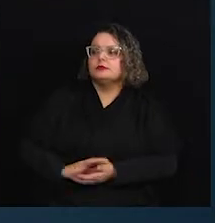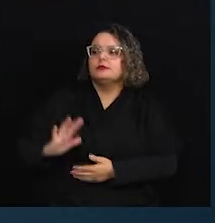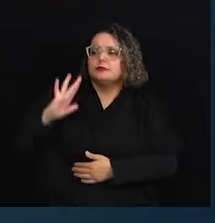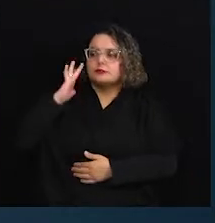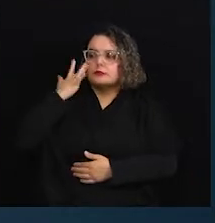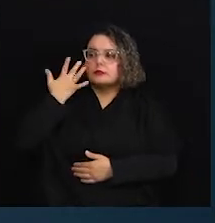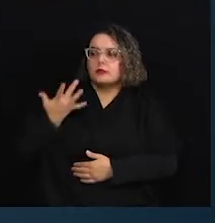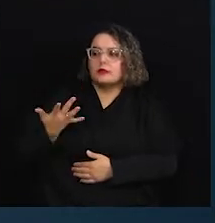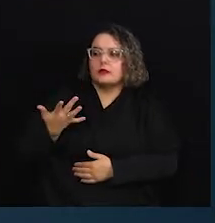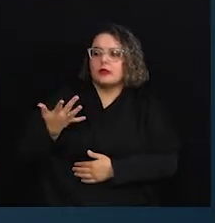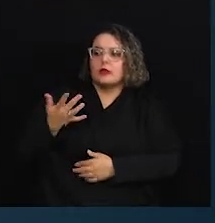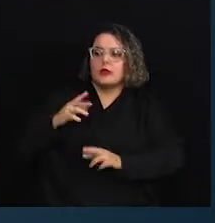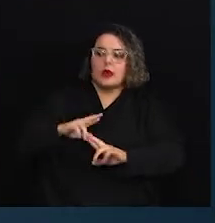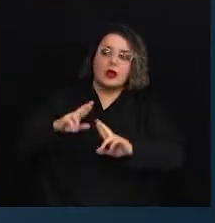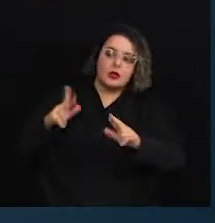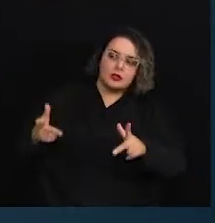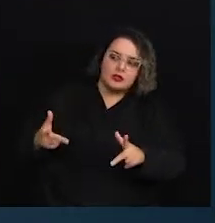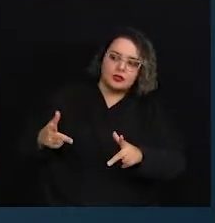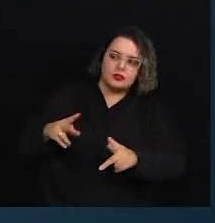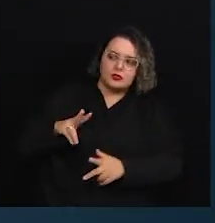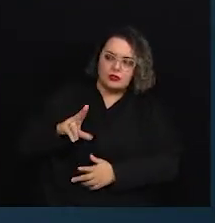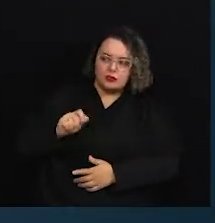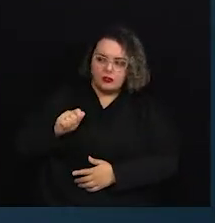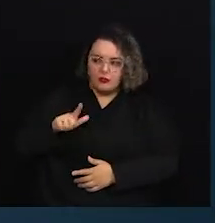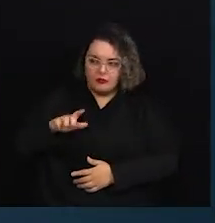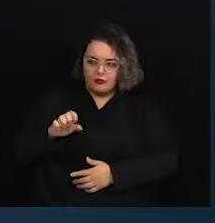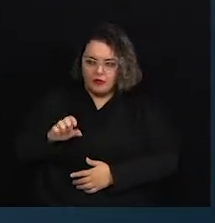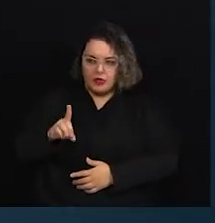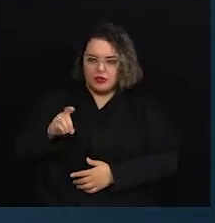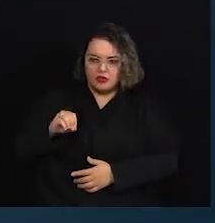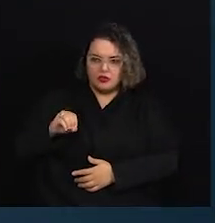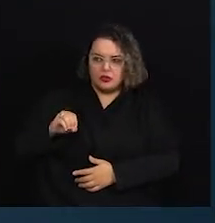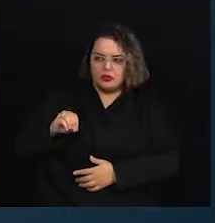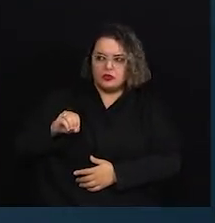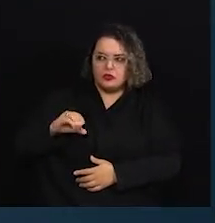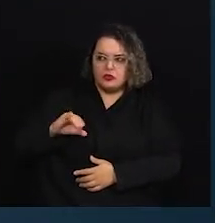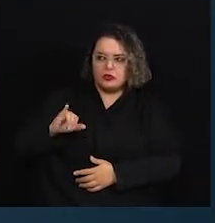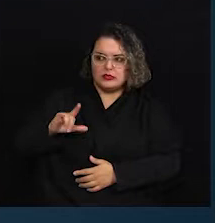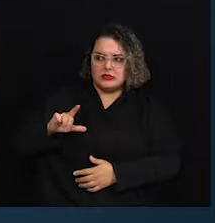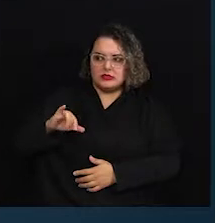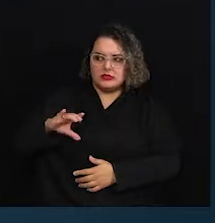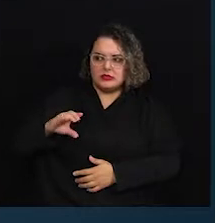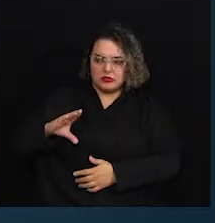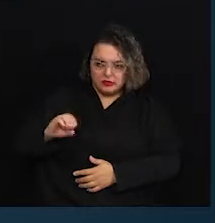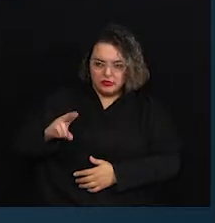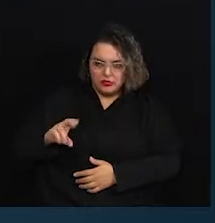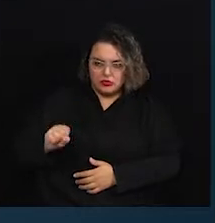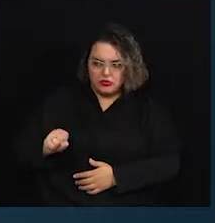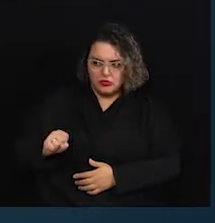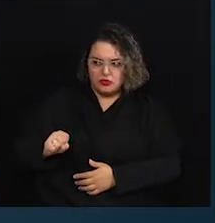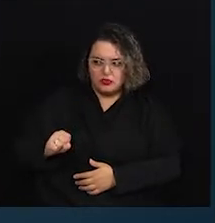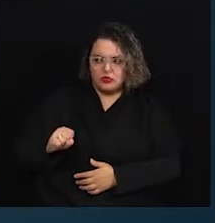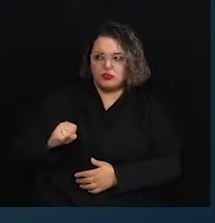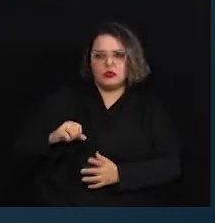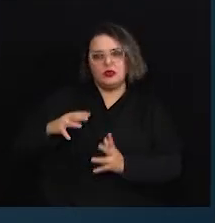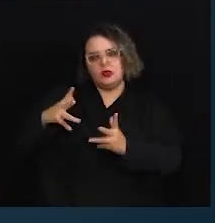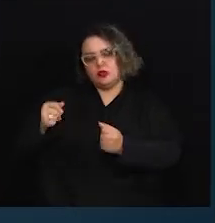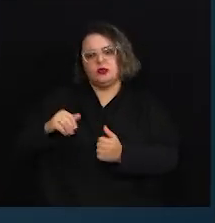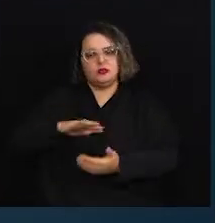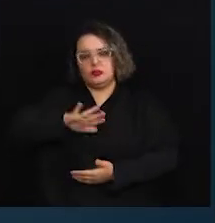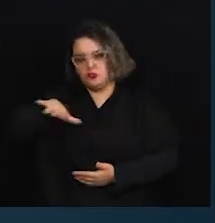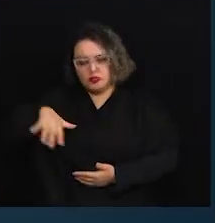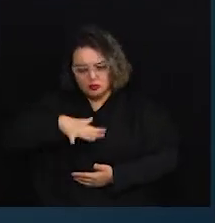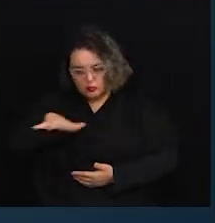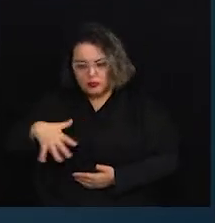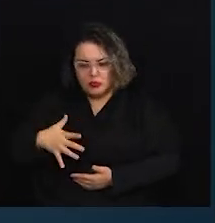Eu acho que a grande diferença entre o Vale do Silício e o Brasil é o acesso ao capital e o risco que os investidores daqui estão dispostos